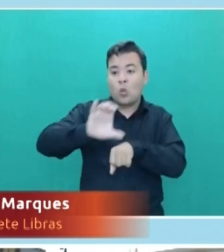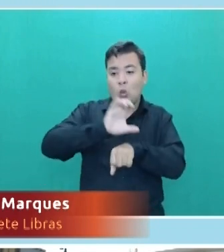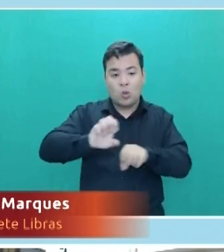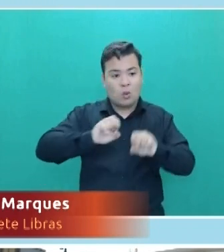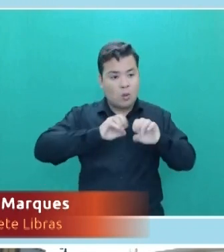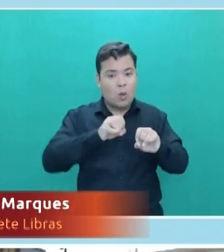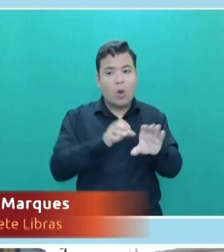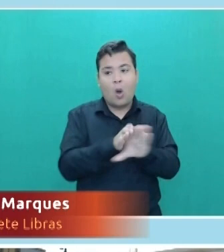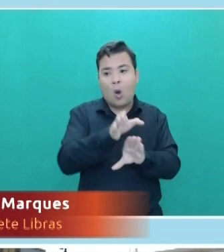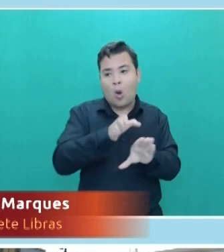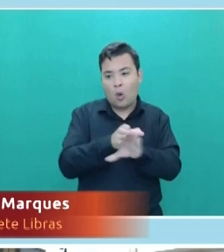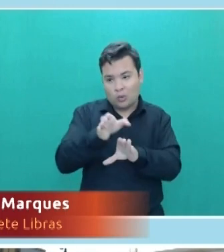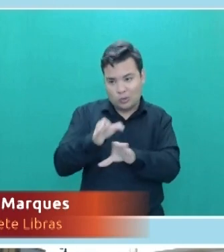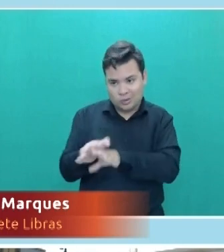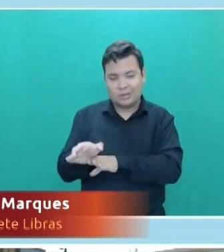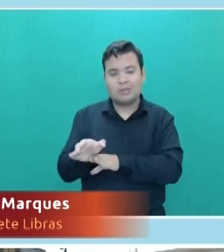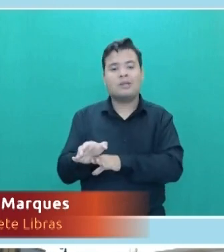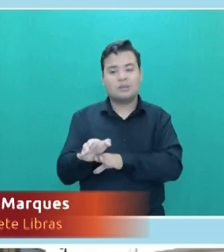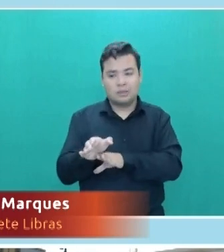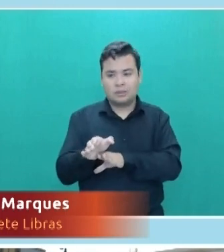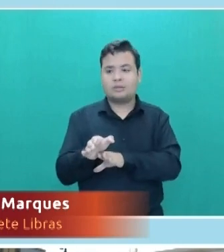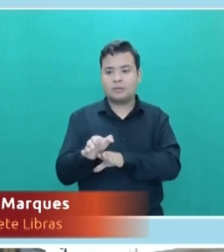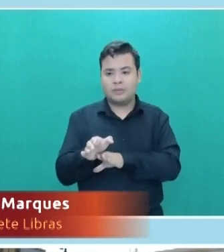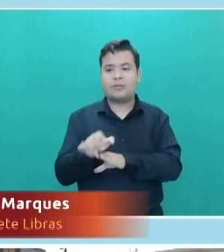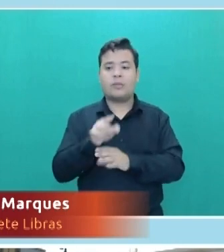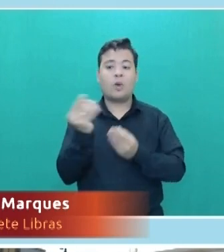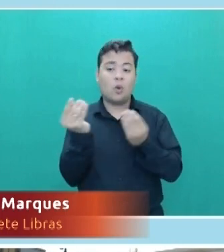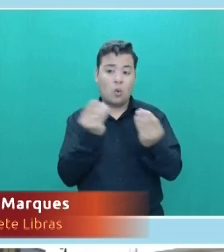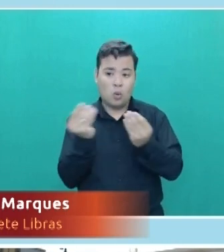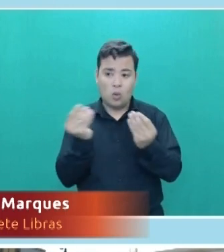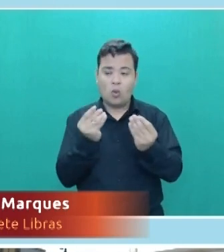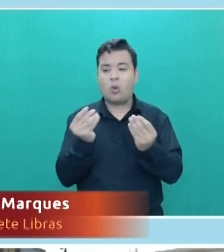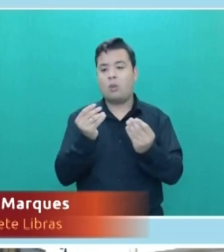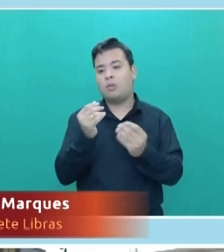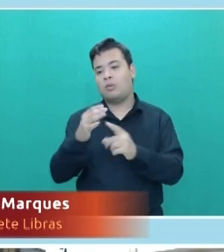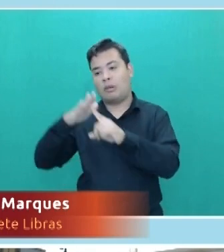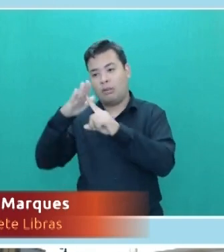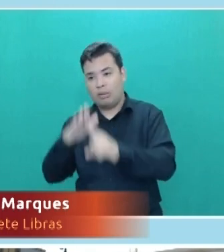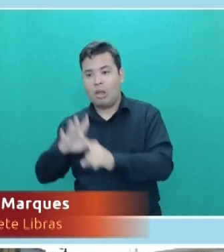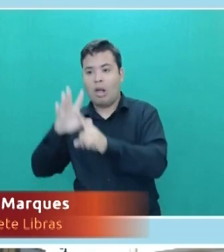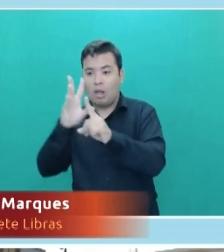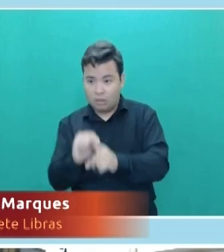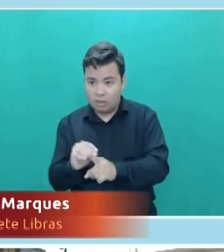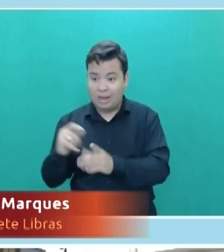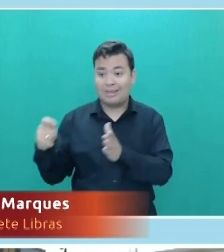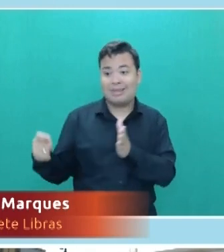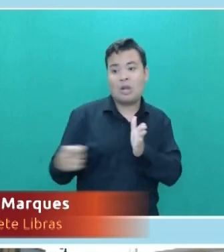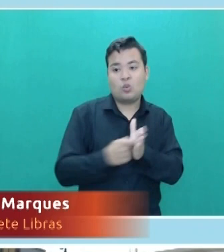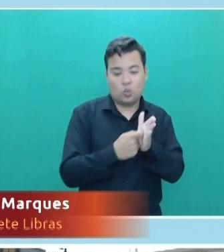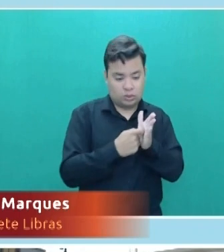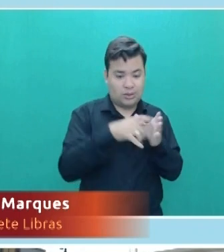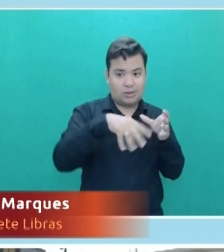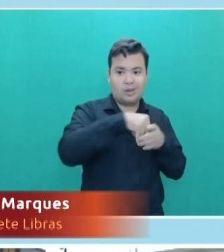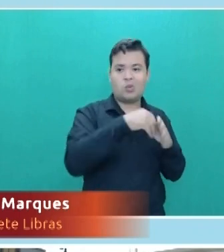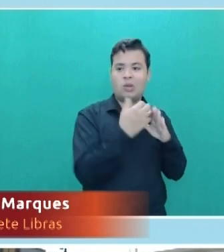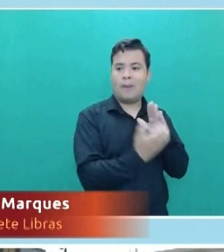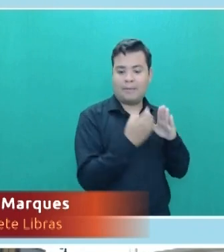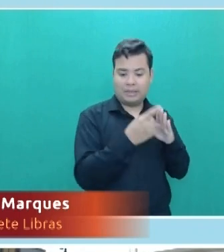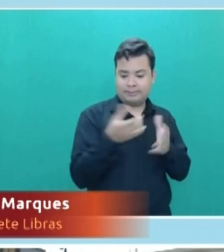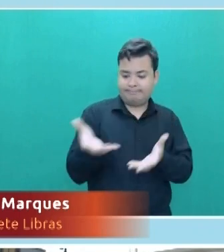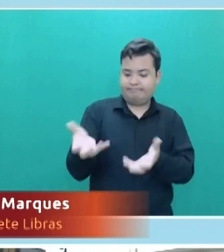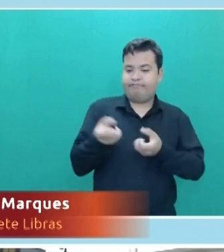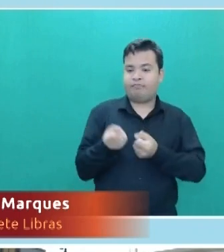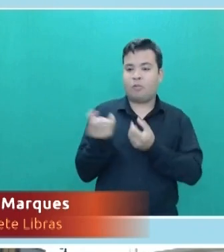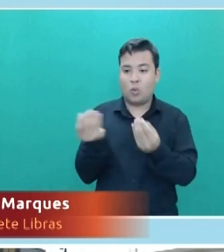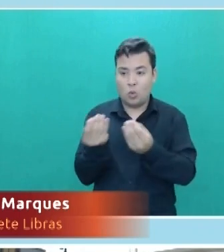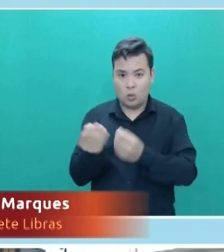dos seus instrumentos internos de recebimento de denúncias de assédio moral e assédio sexual dentro da empresa. Essa lei foi tão